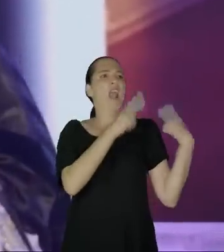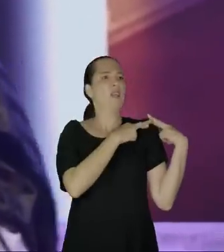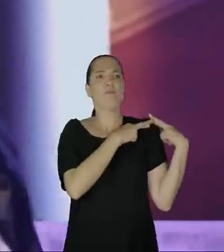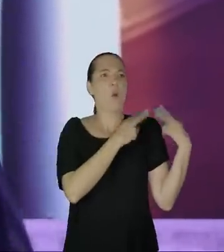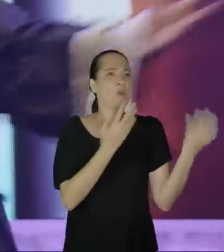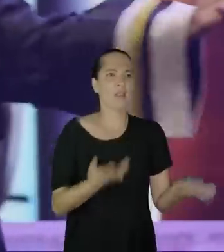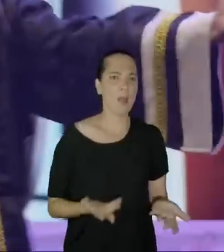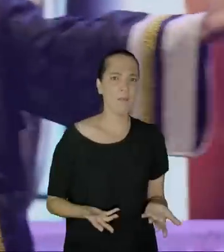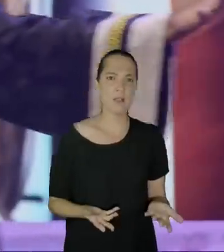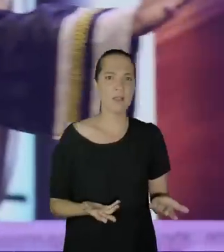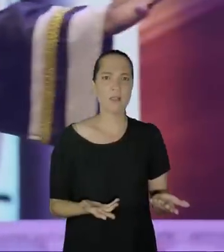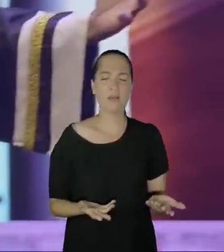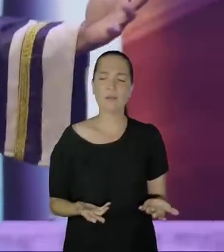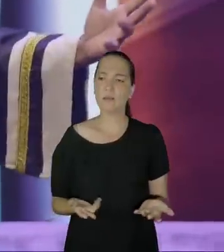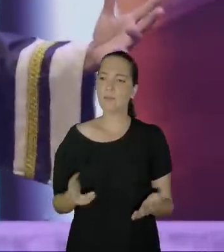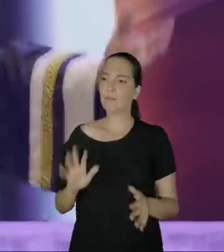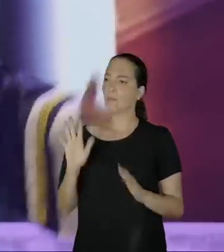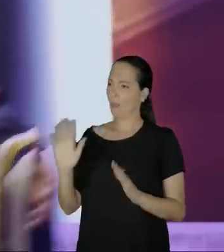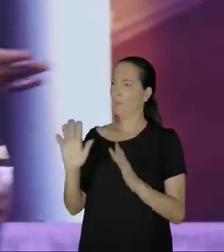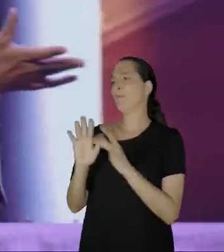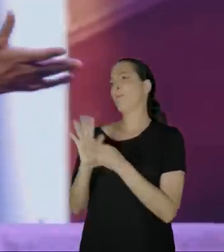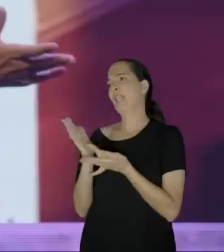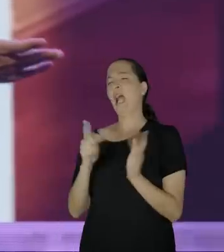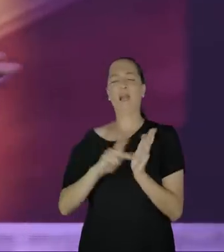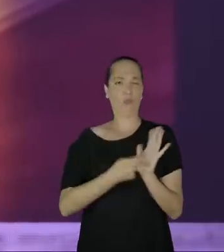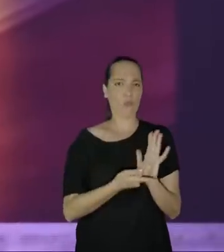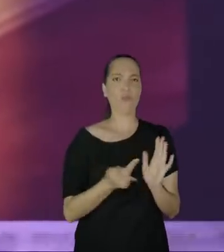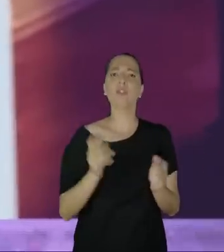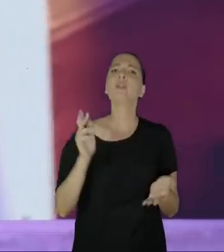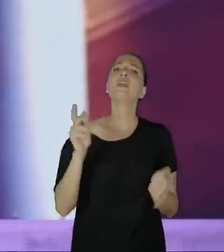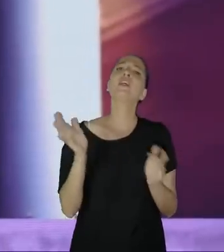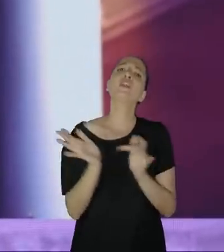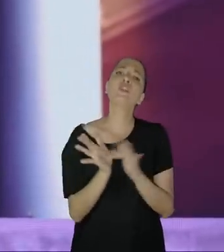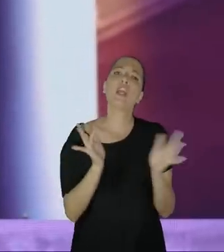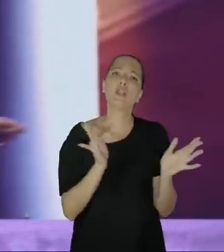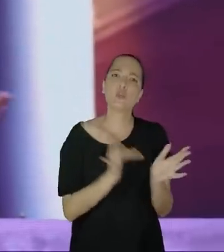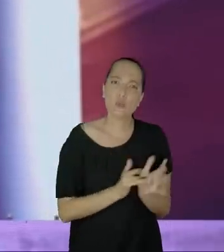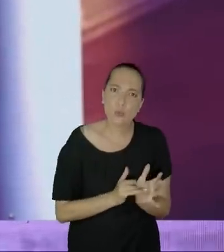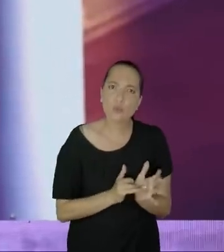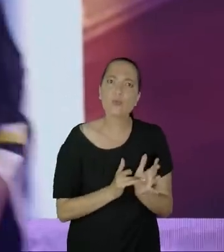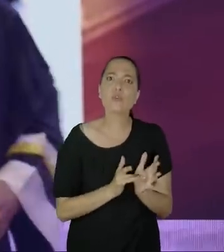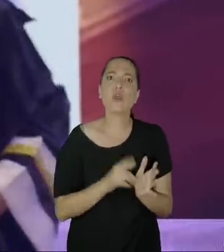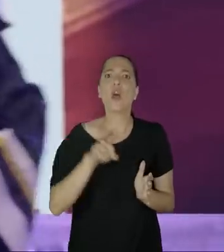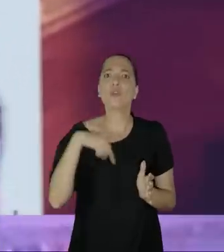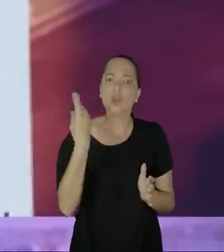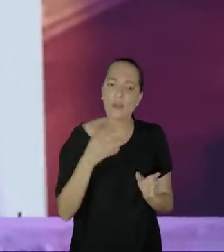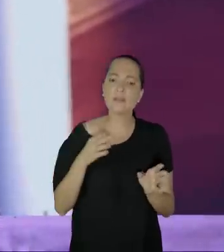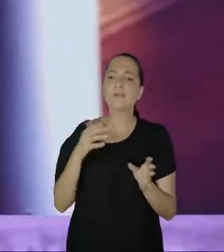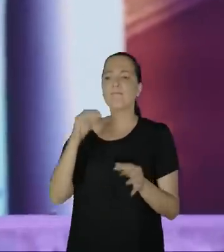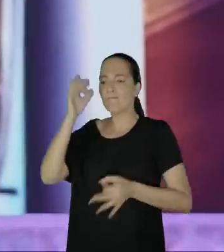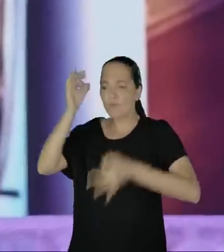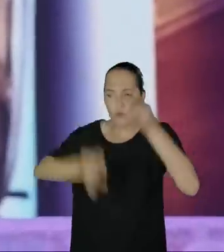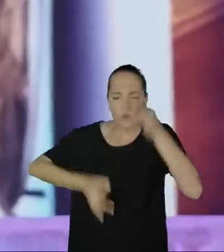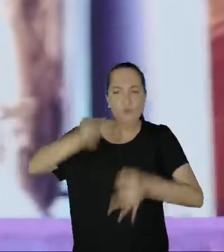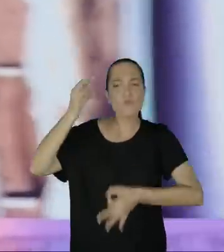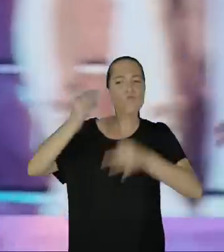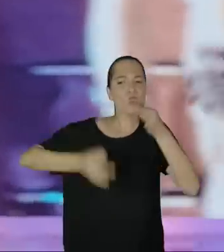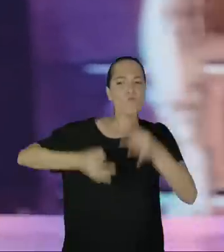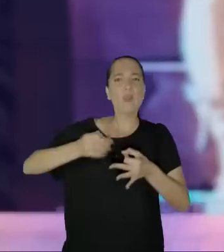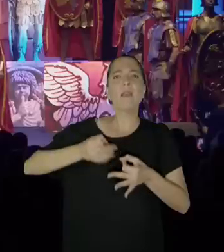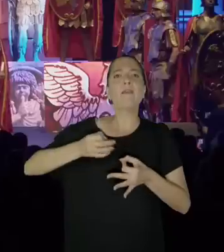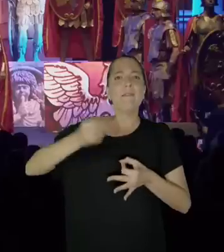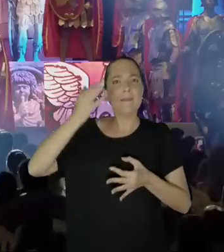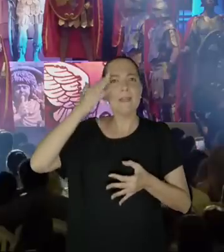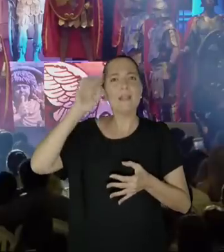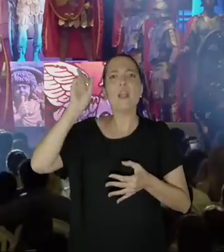irresponsabilidade! Pilatos! Jesus de Nazaré foi submetido ao nosso conselho e considerado culpado. Vou mandar